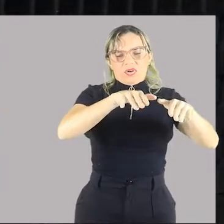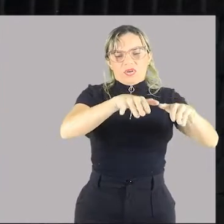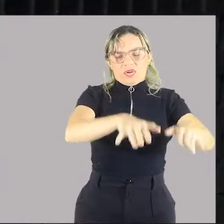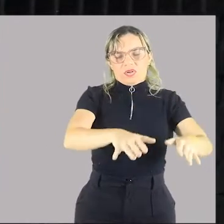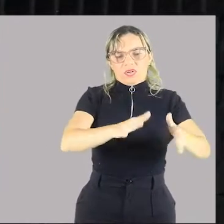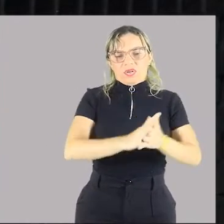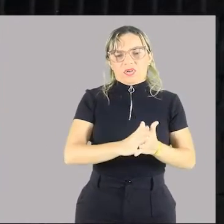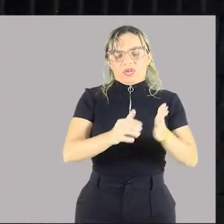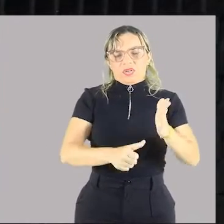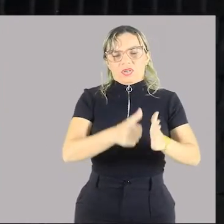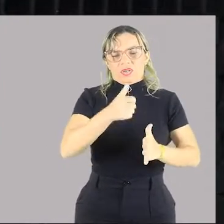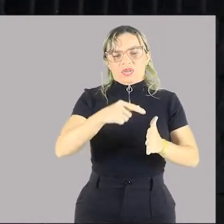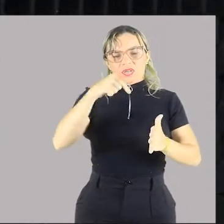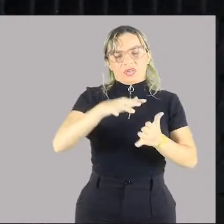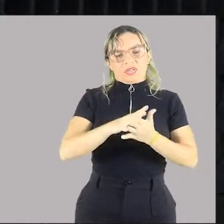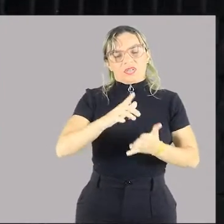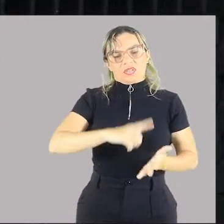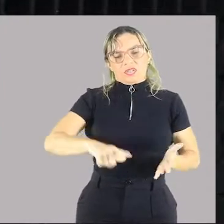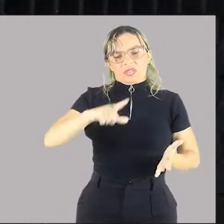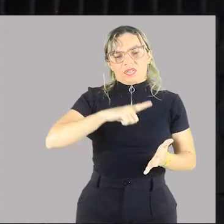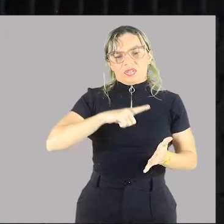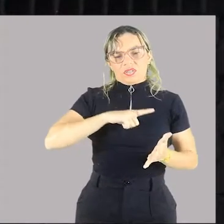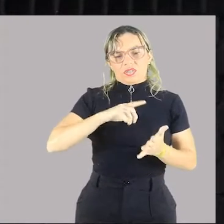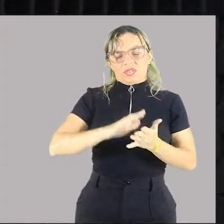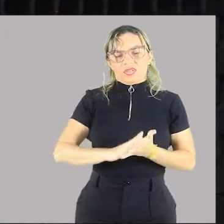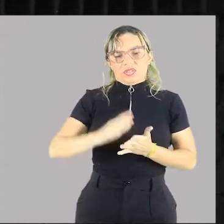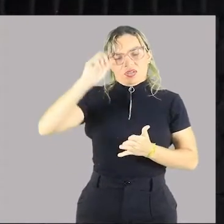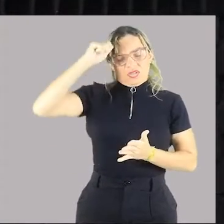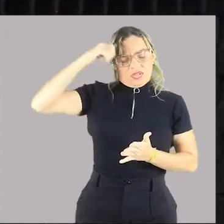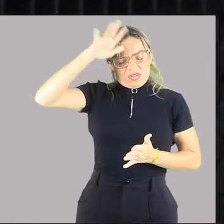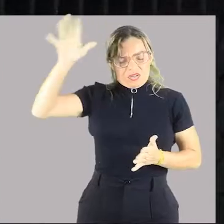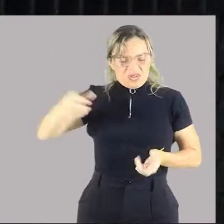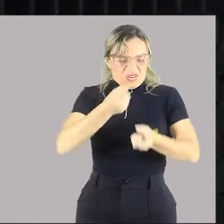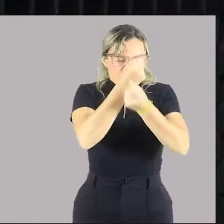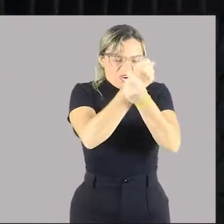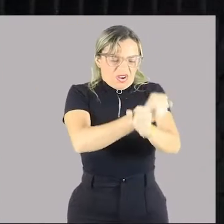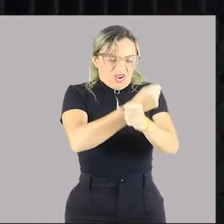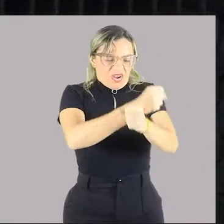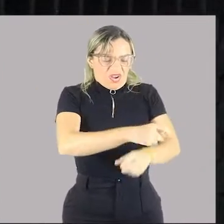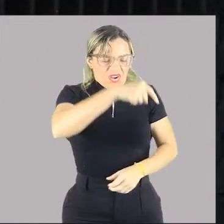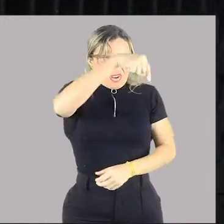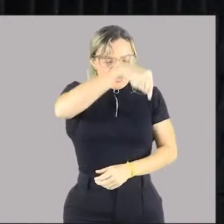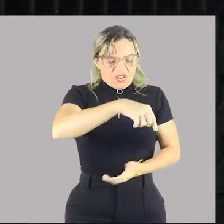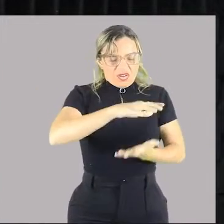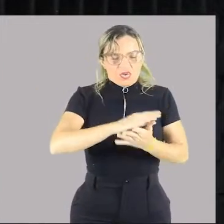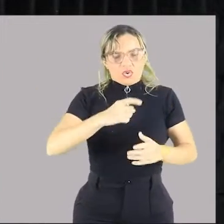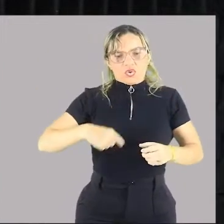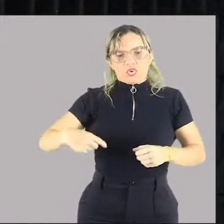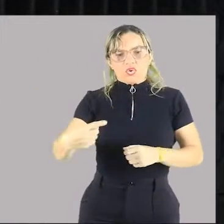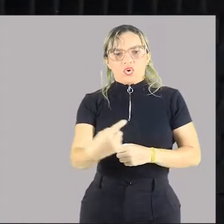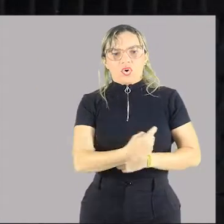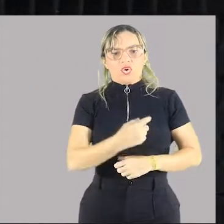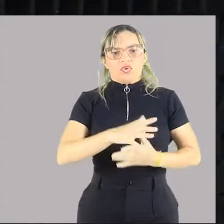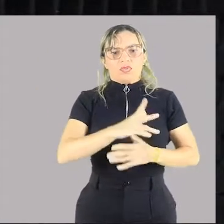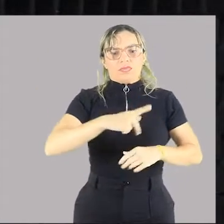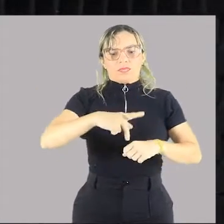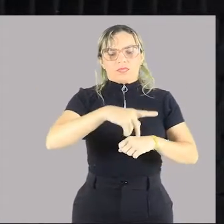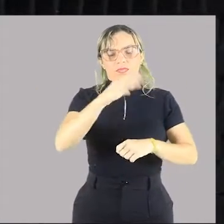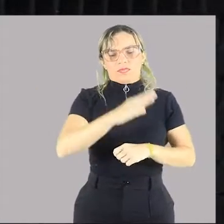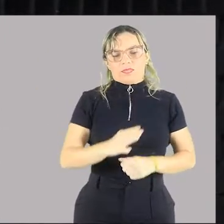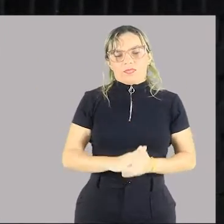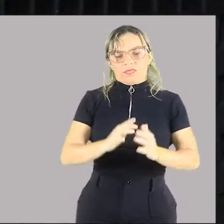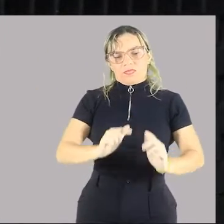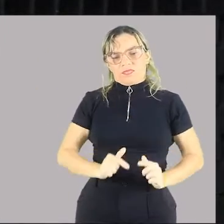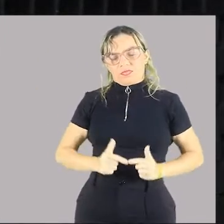os primórdios da presença de africanos escravizados no Brasil, as lutas